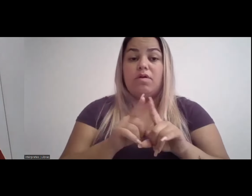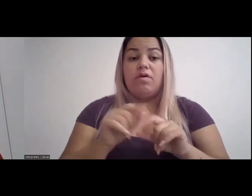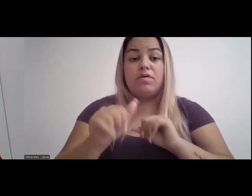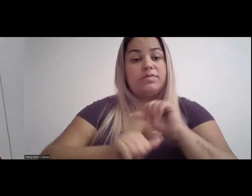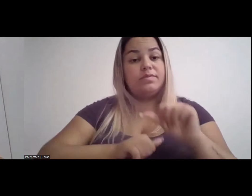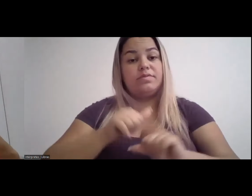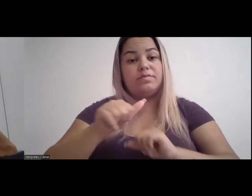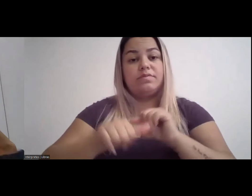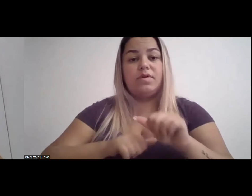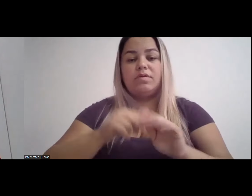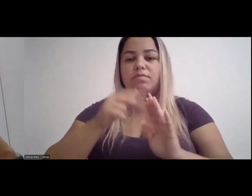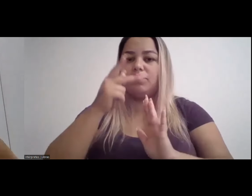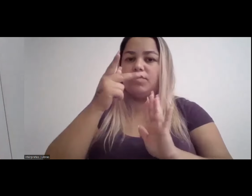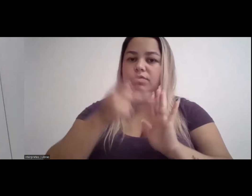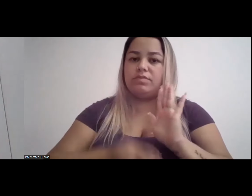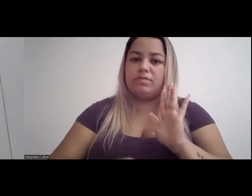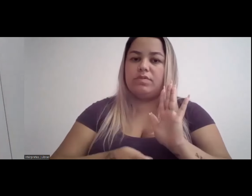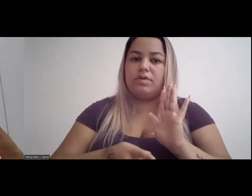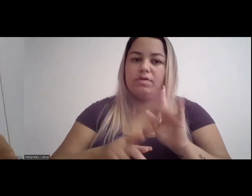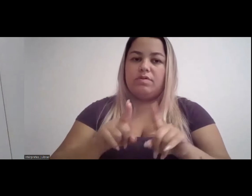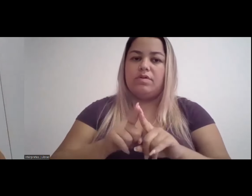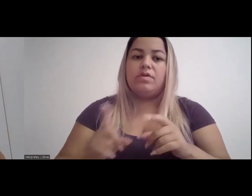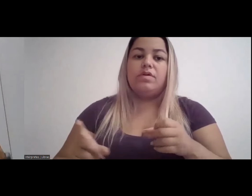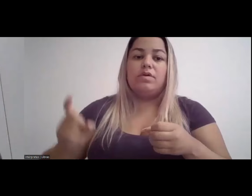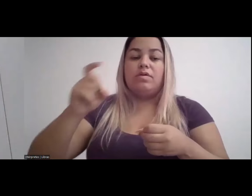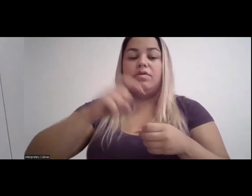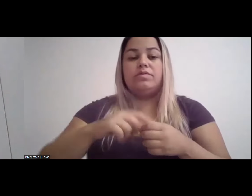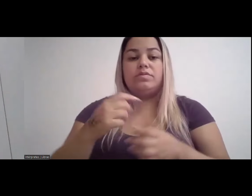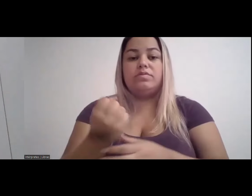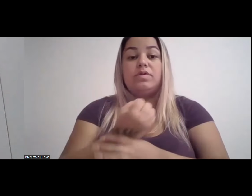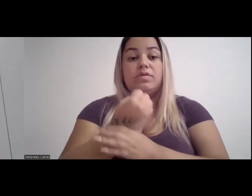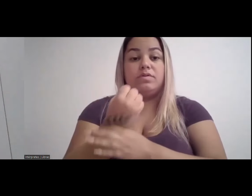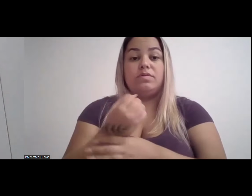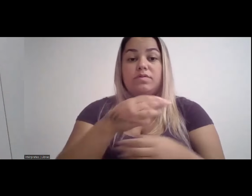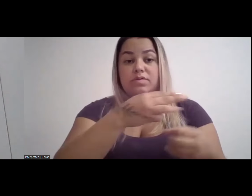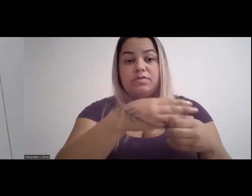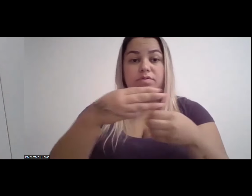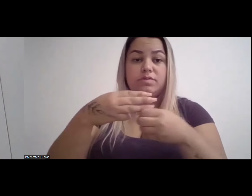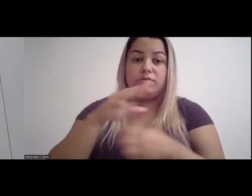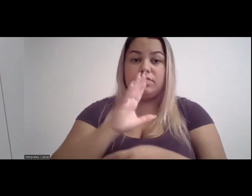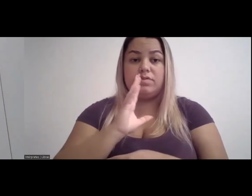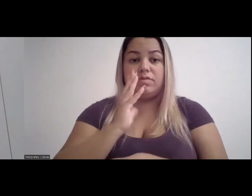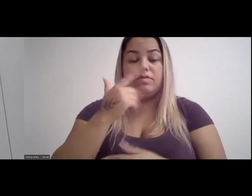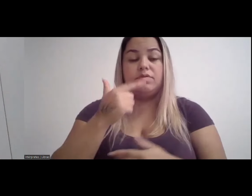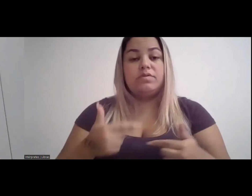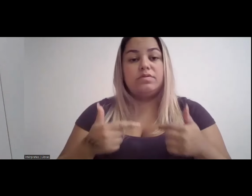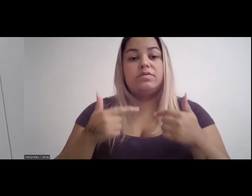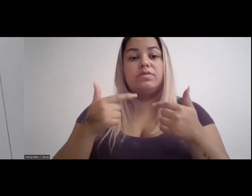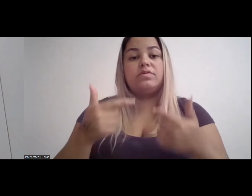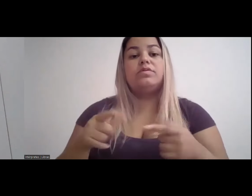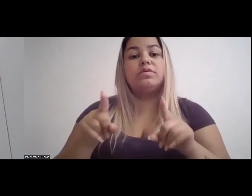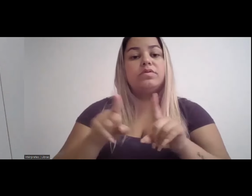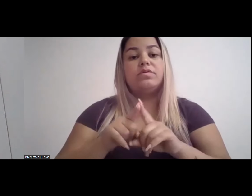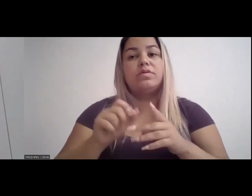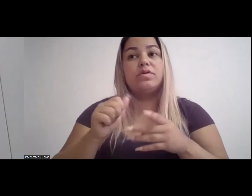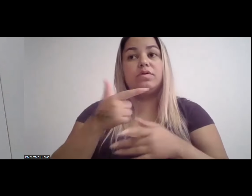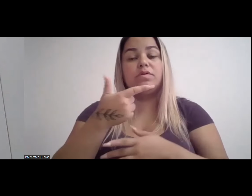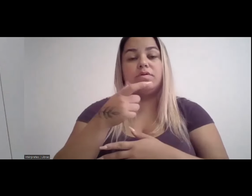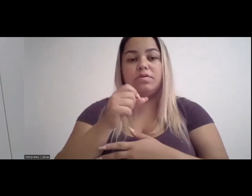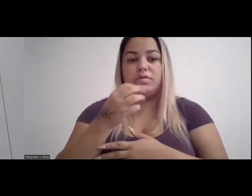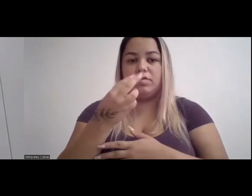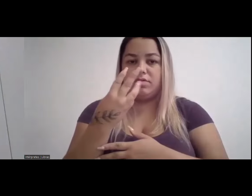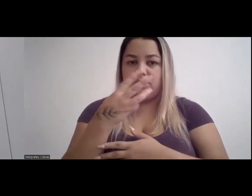rodar projetos que fossem voltados para apoiar os municípios na solução dos seus desafios relacionados com a Agenda 2030.